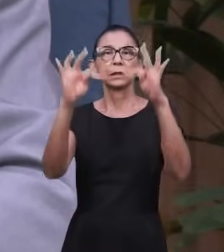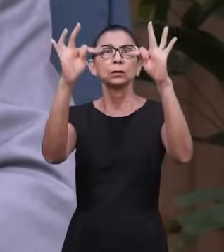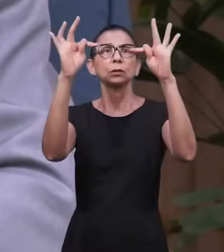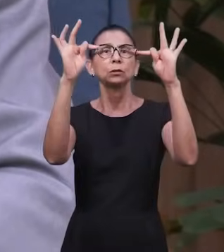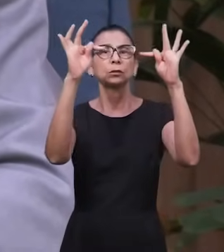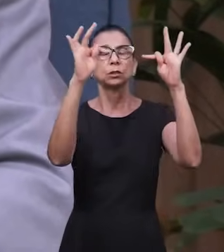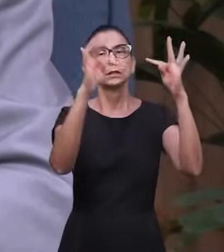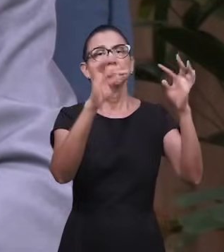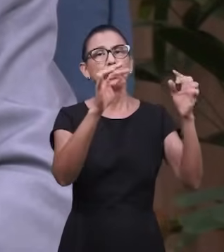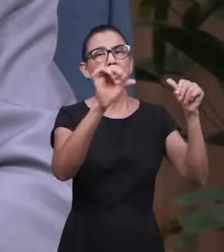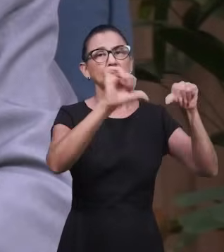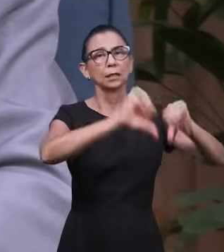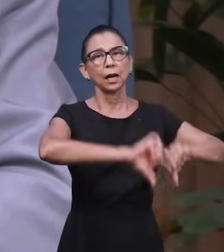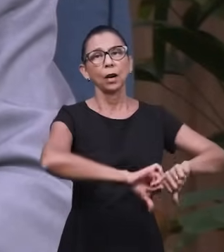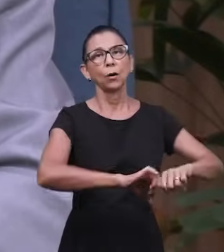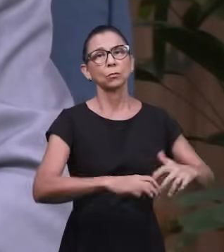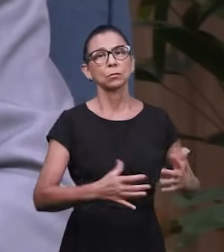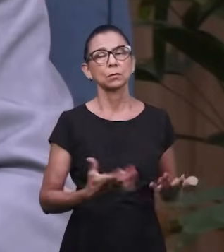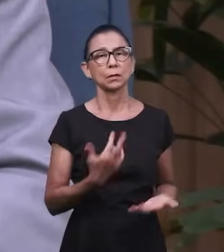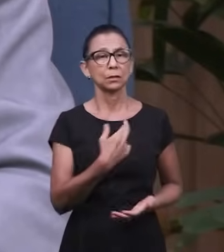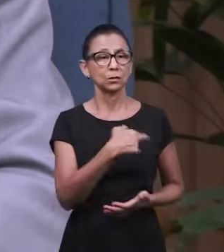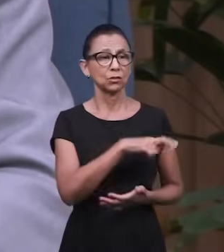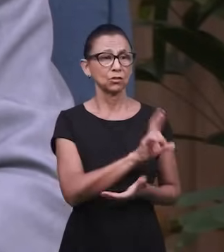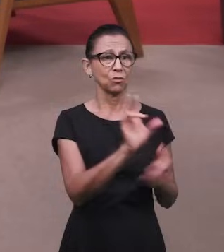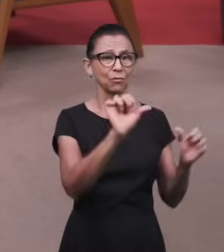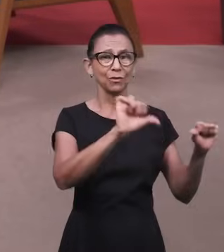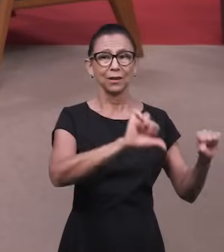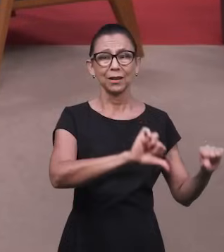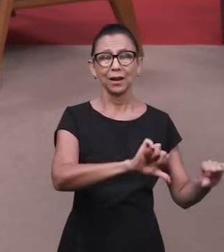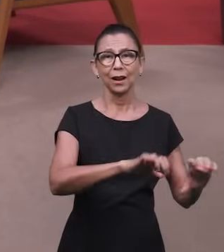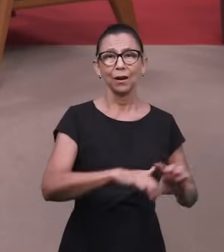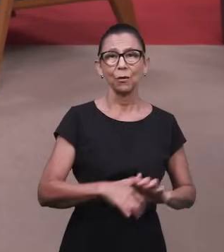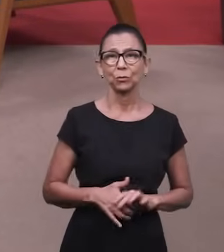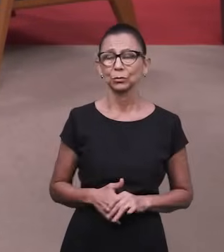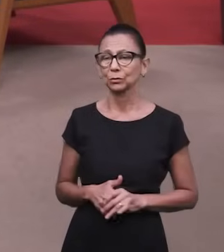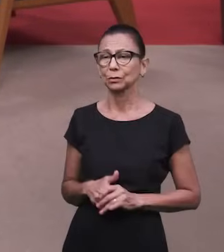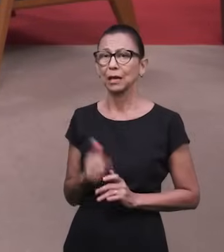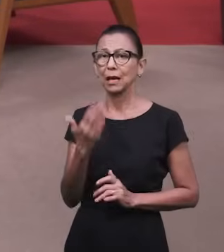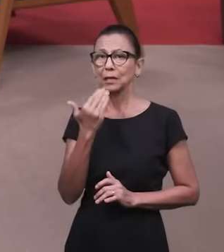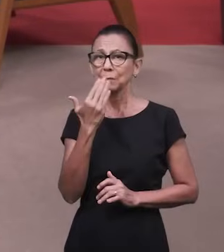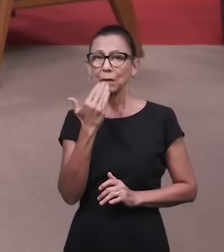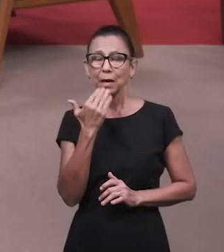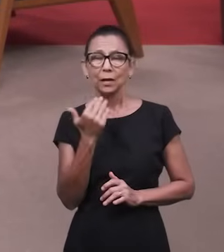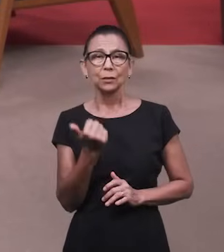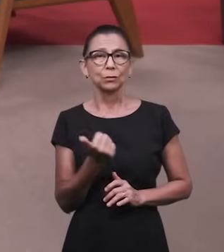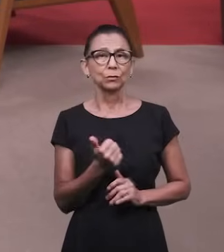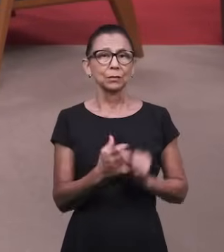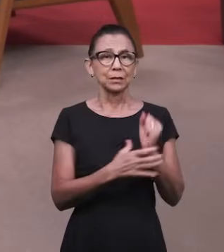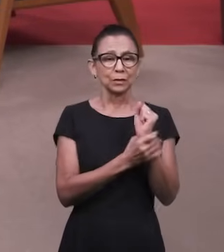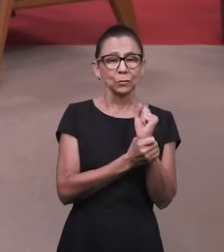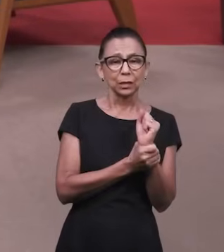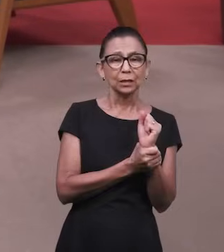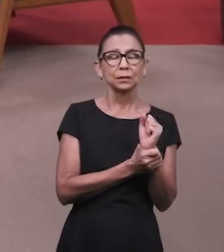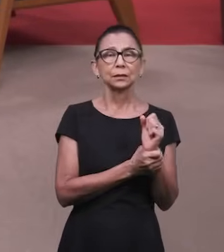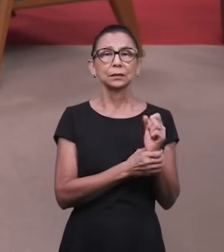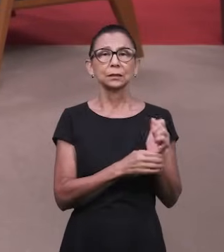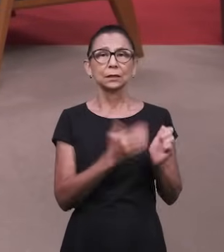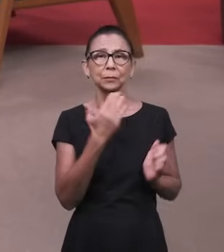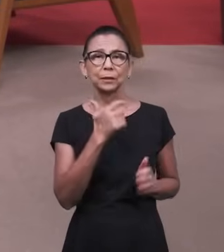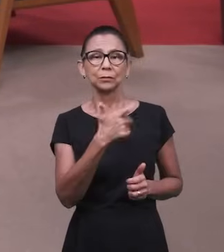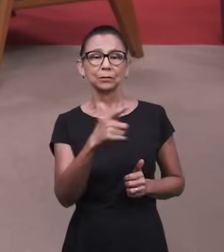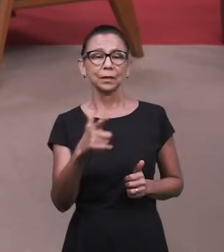Da religião. Da religião, está um caos. Segurança alimentar. Tudo, está um caos. Da energia,